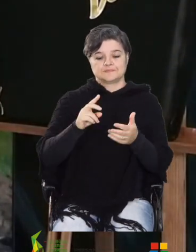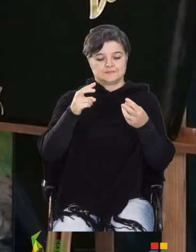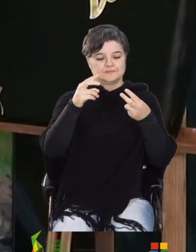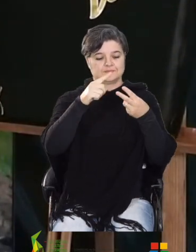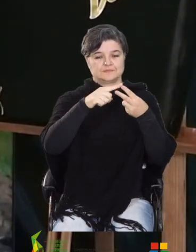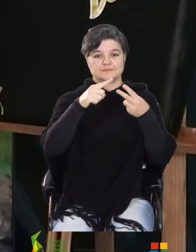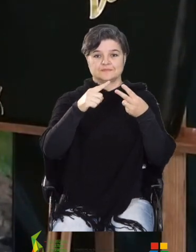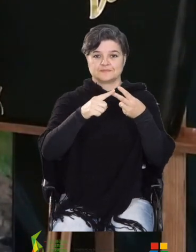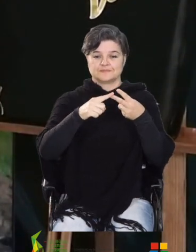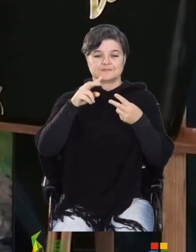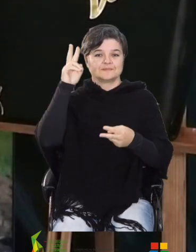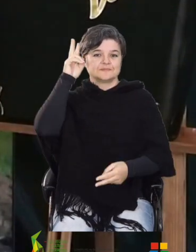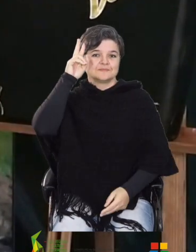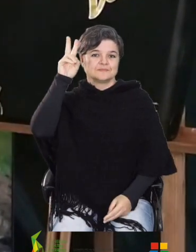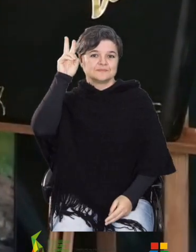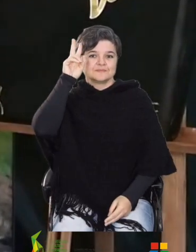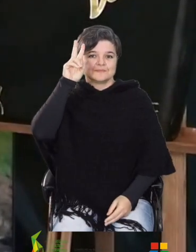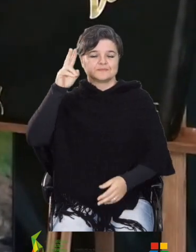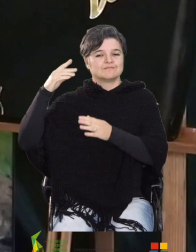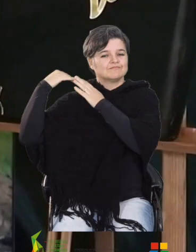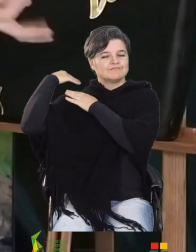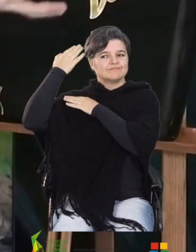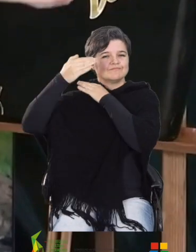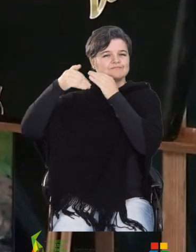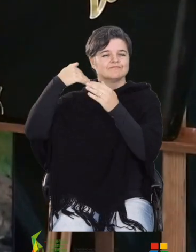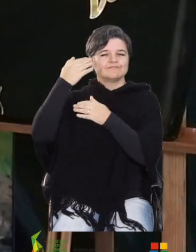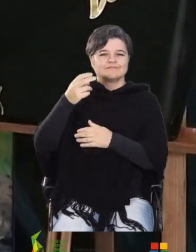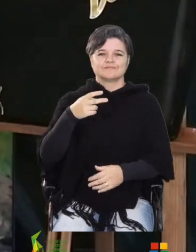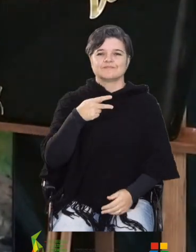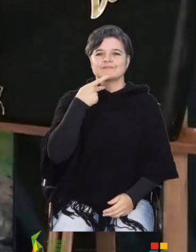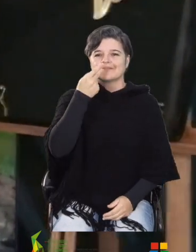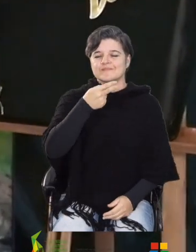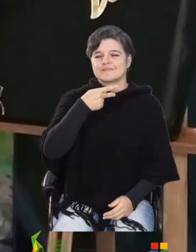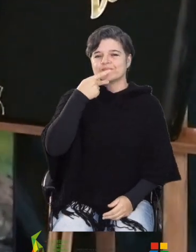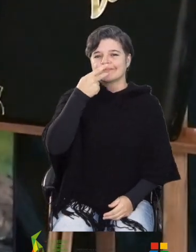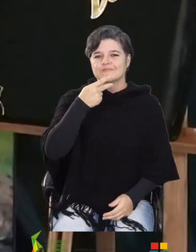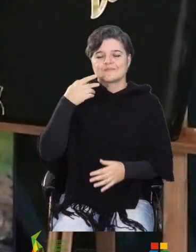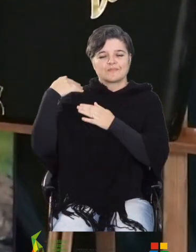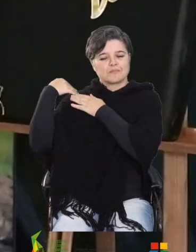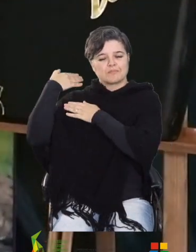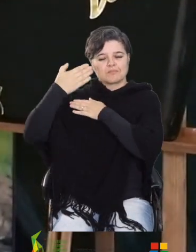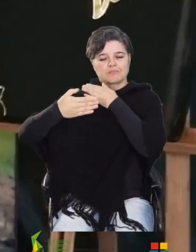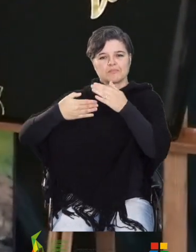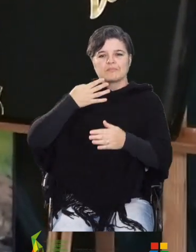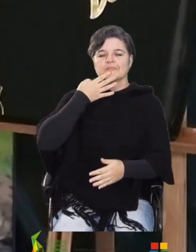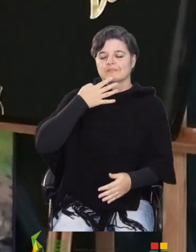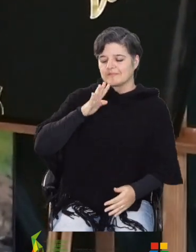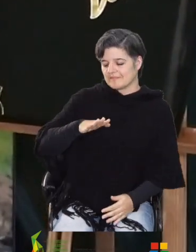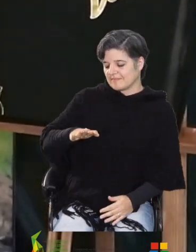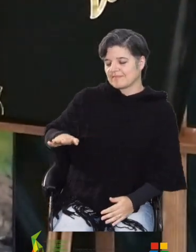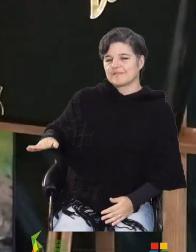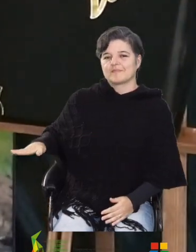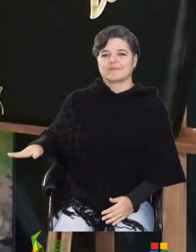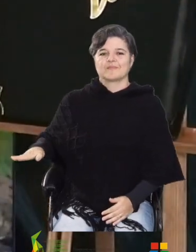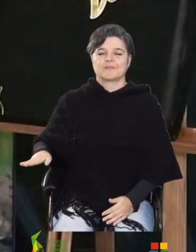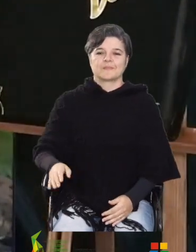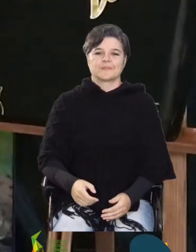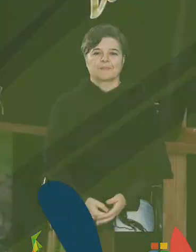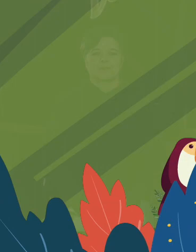são histórias da tradição oral assadas de gerações em gerações